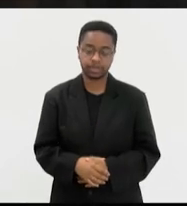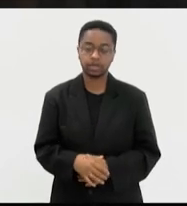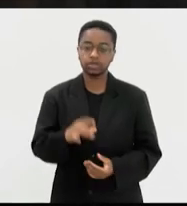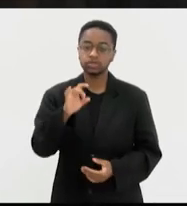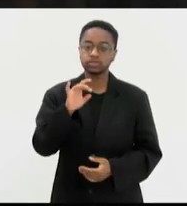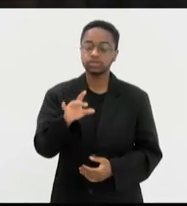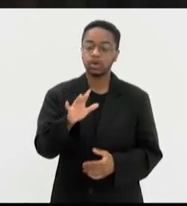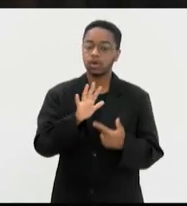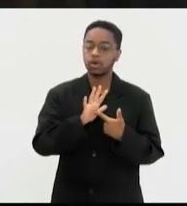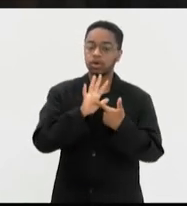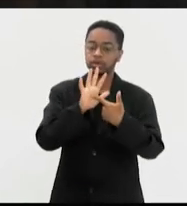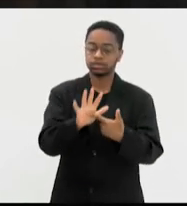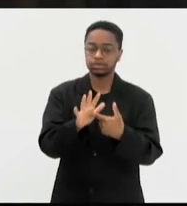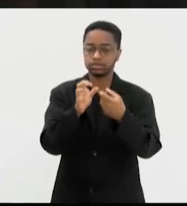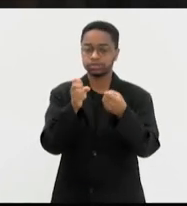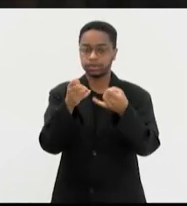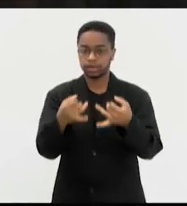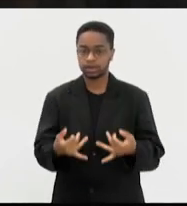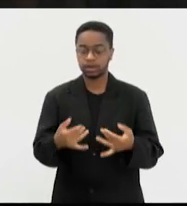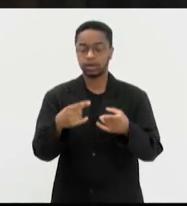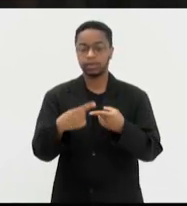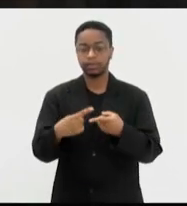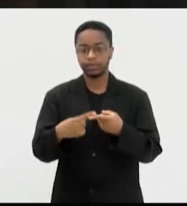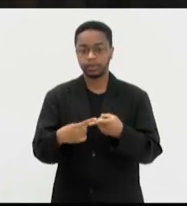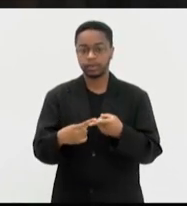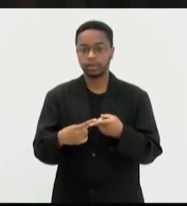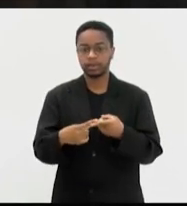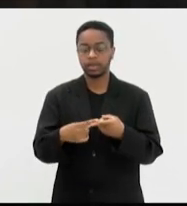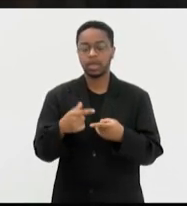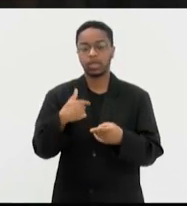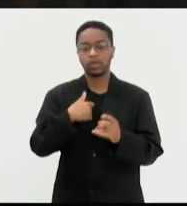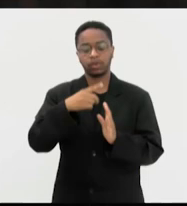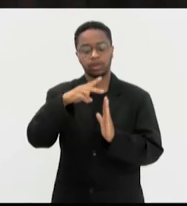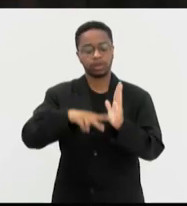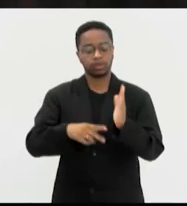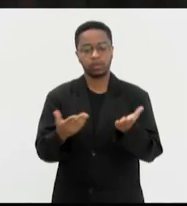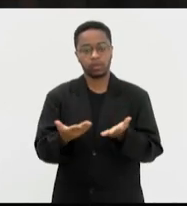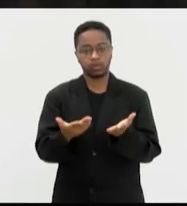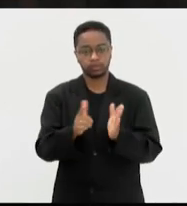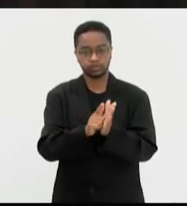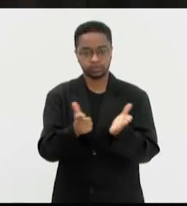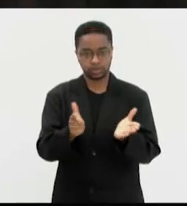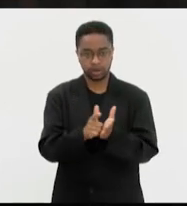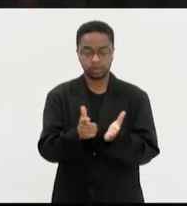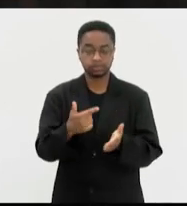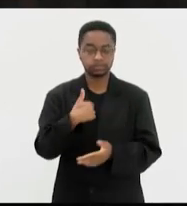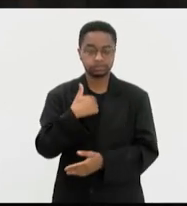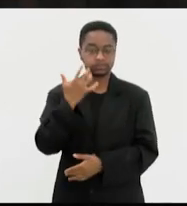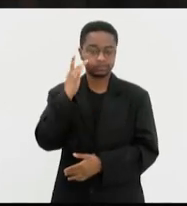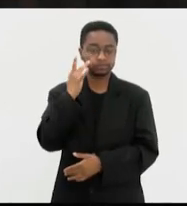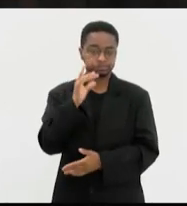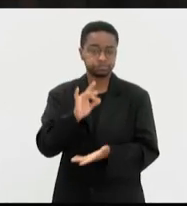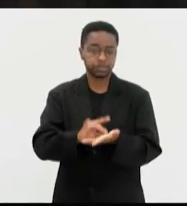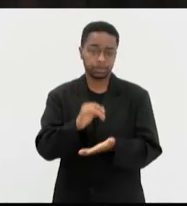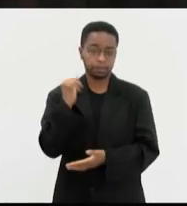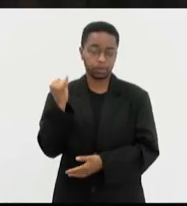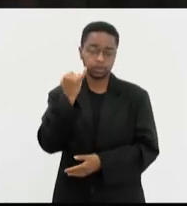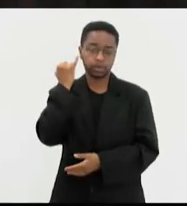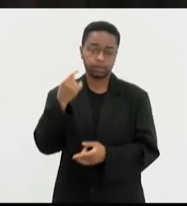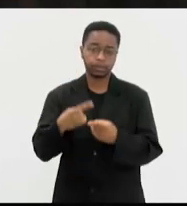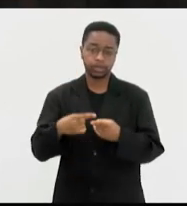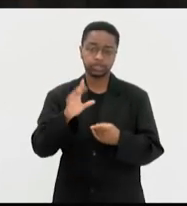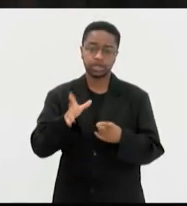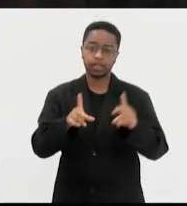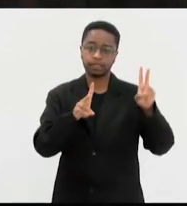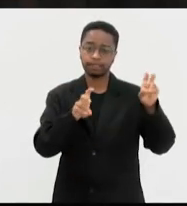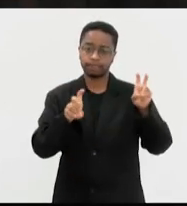dar ênfase né porque quando eu vi essa matéria hoje pela manhã eu achei a altamente pertinente porque já foi tema em